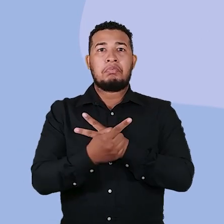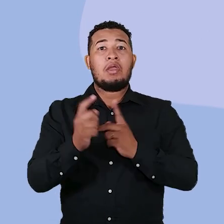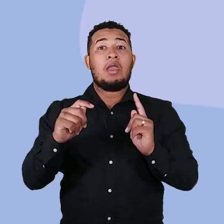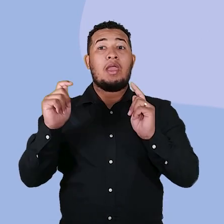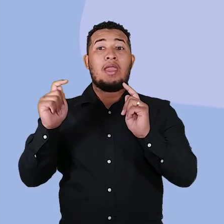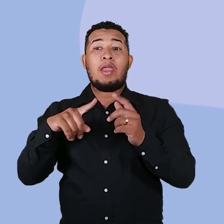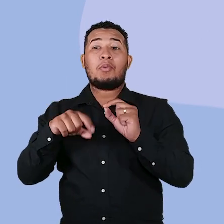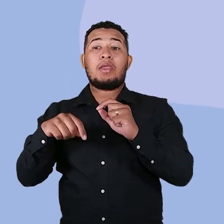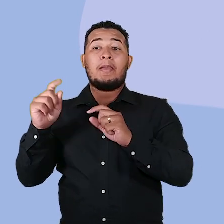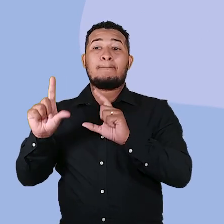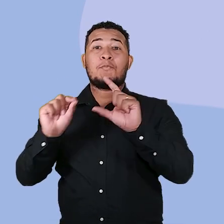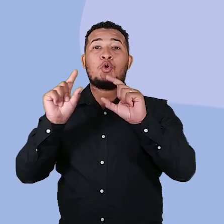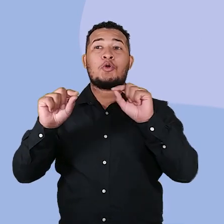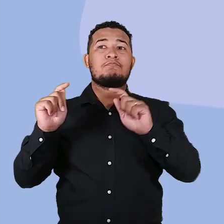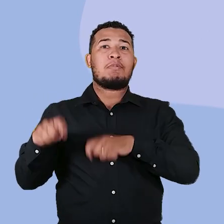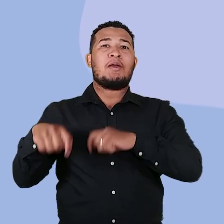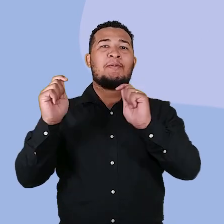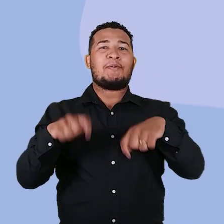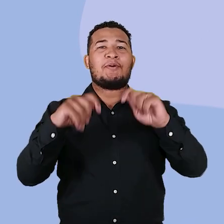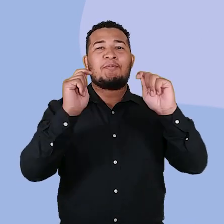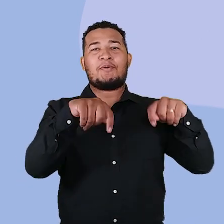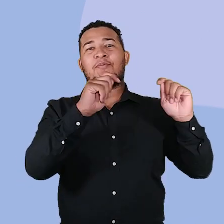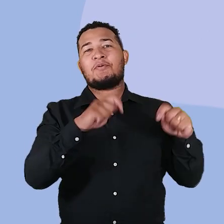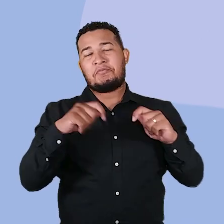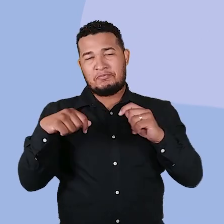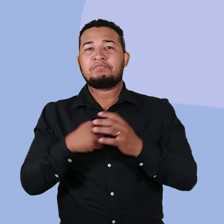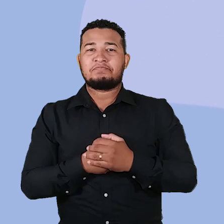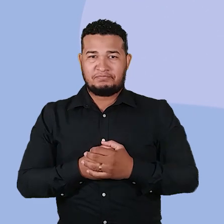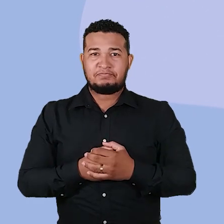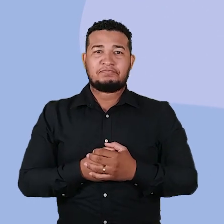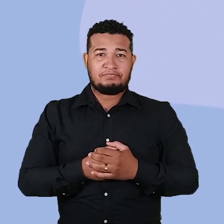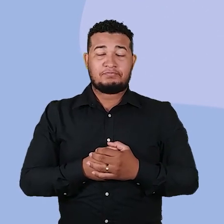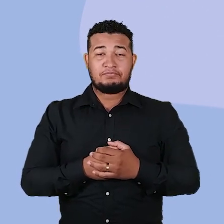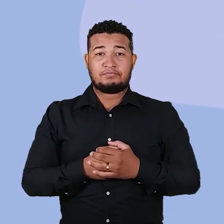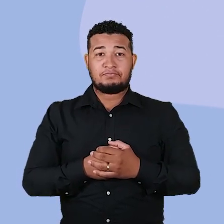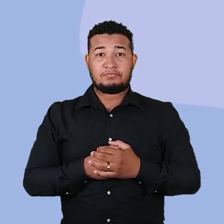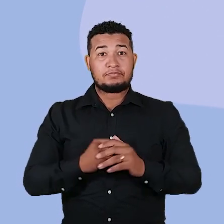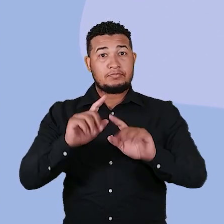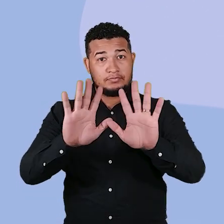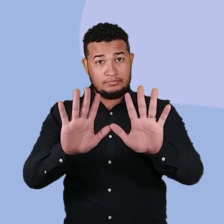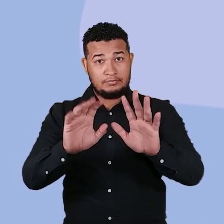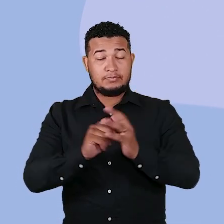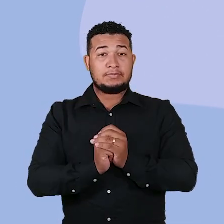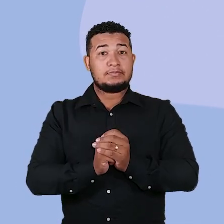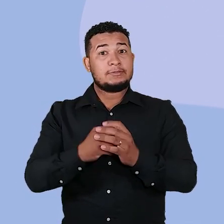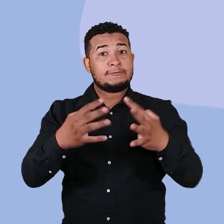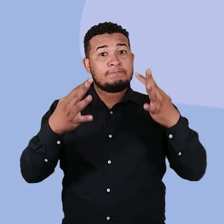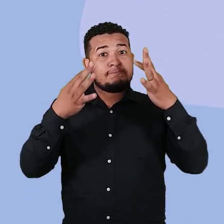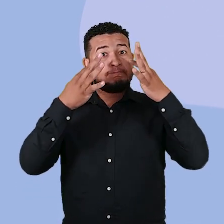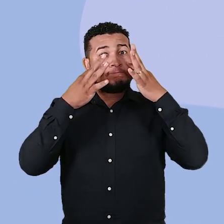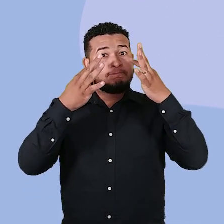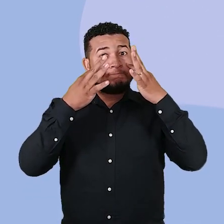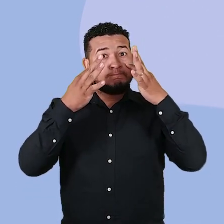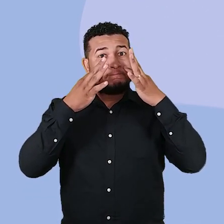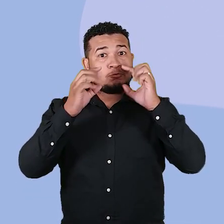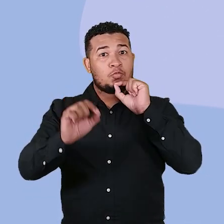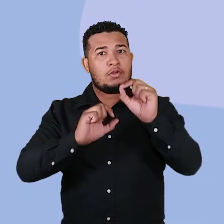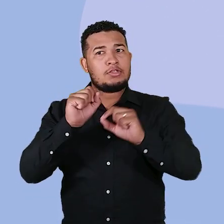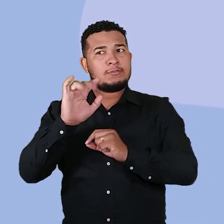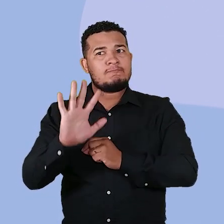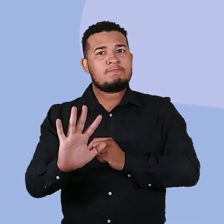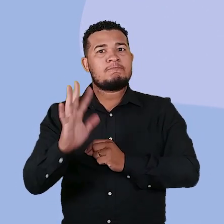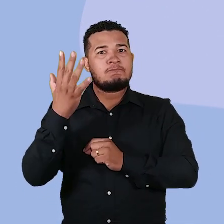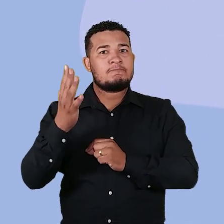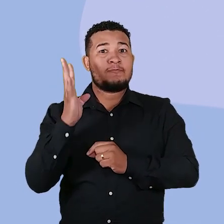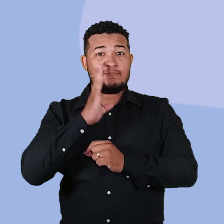segundo um e aí são todas as opções possíveis para dois lados agora presta